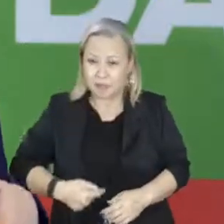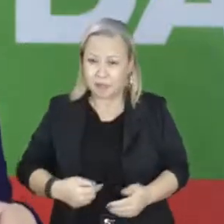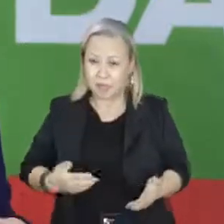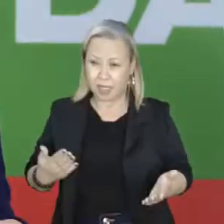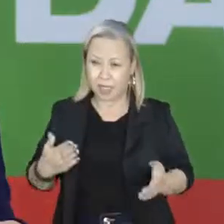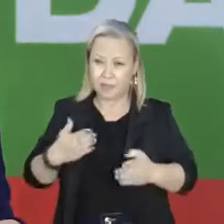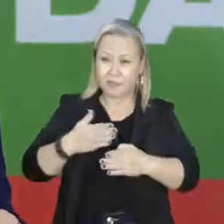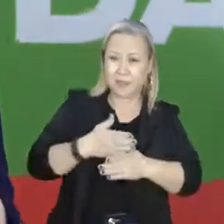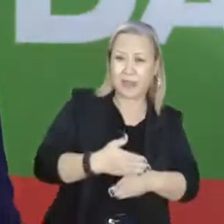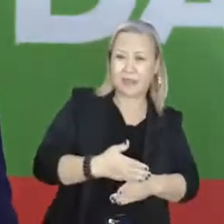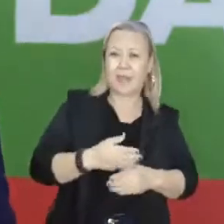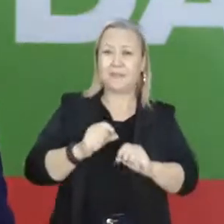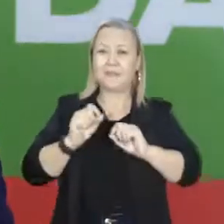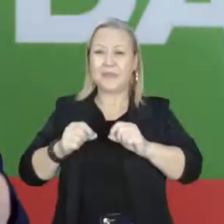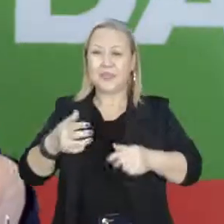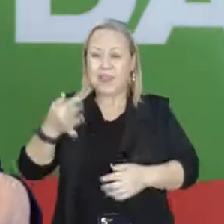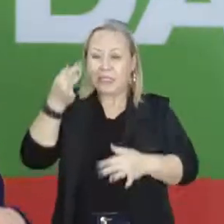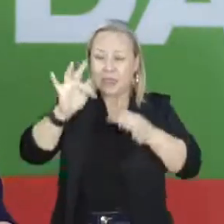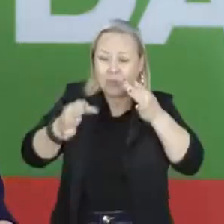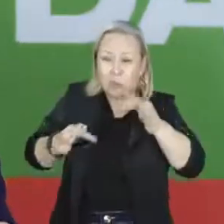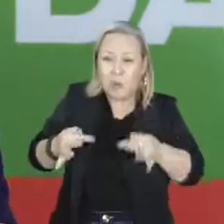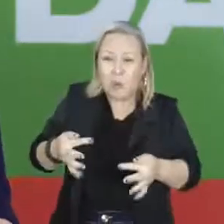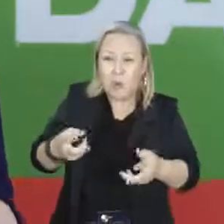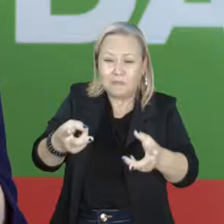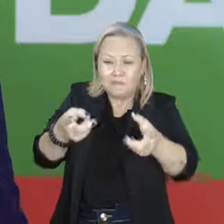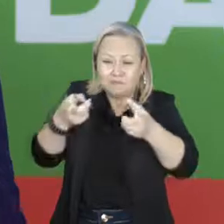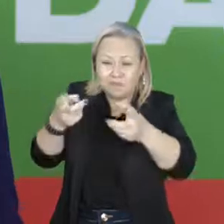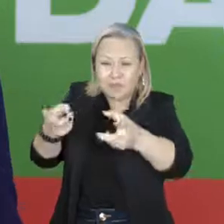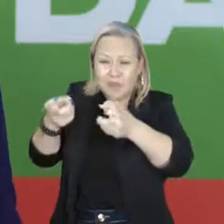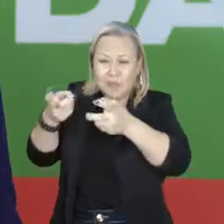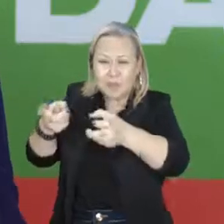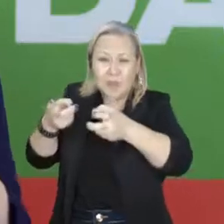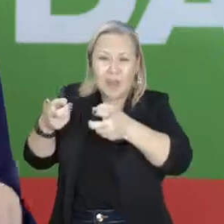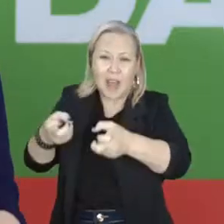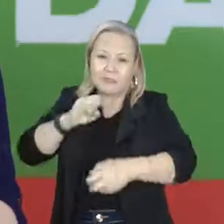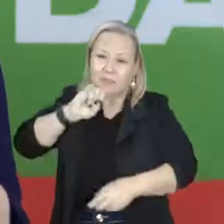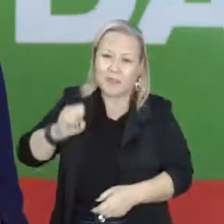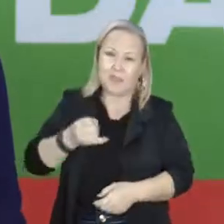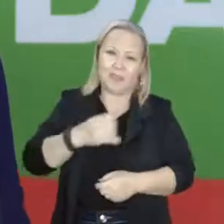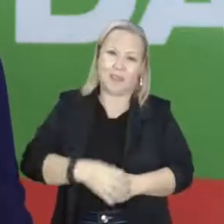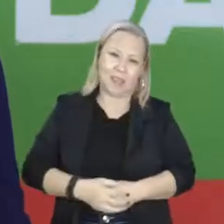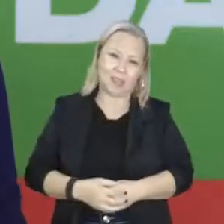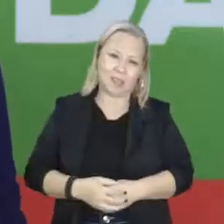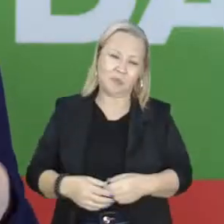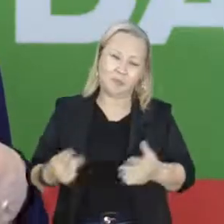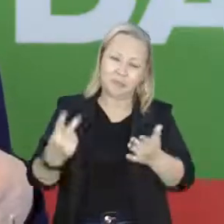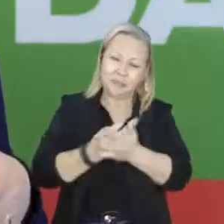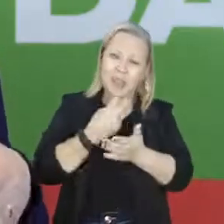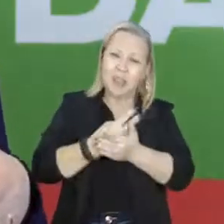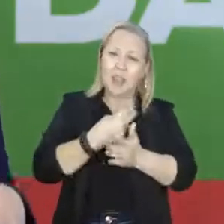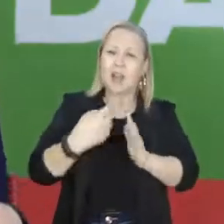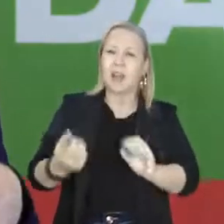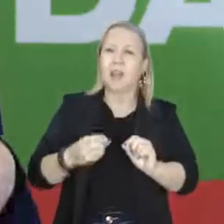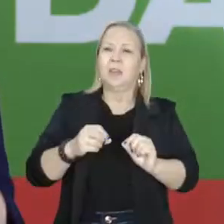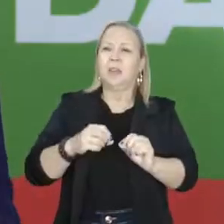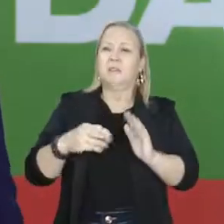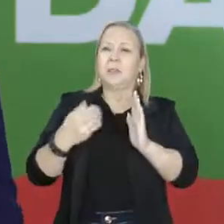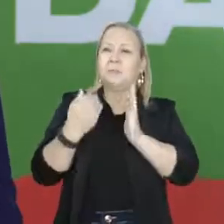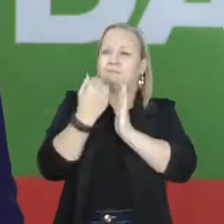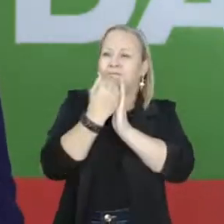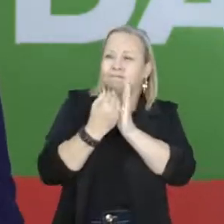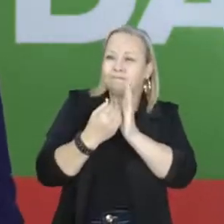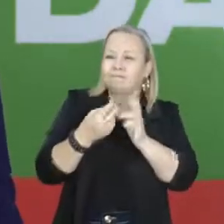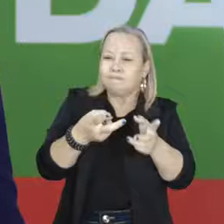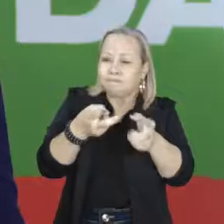tentar extrair vantagem ilícita num esquema, numa tentativa de esquema de corrupção de compra de